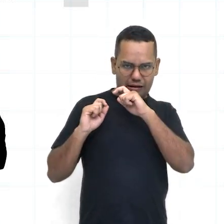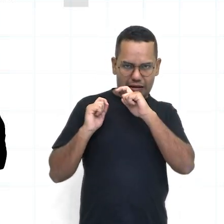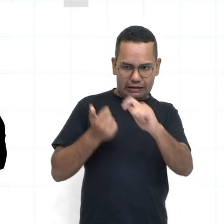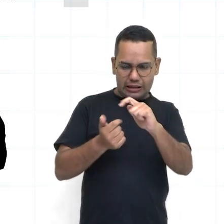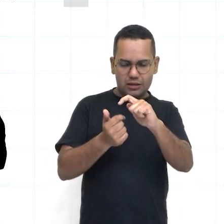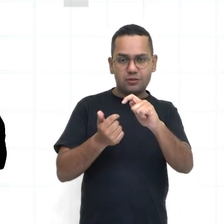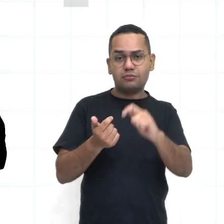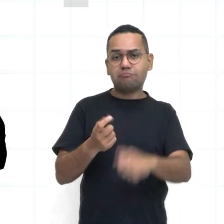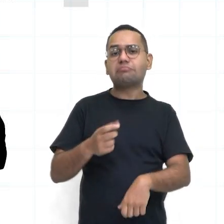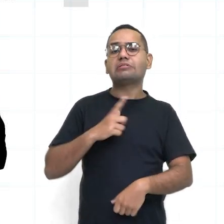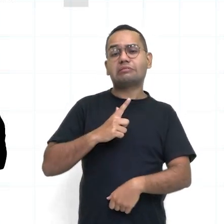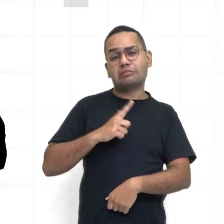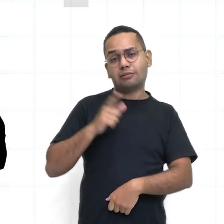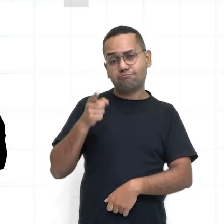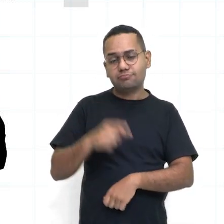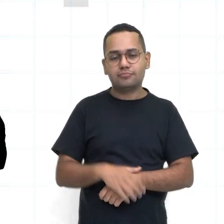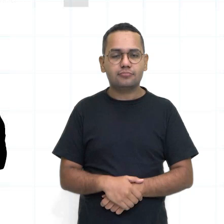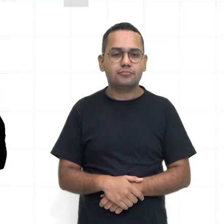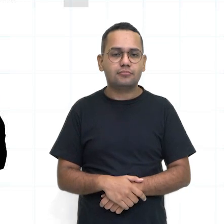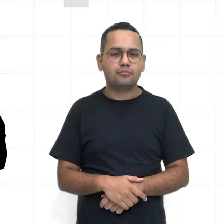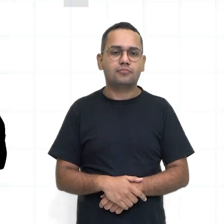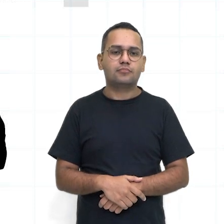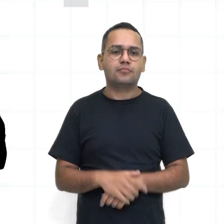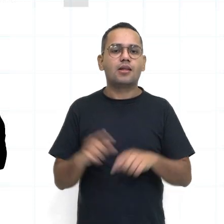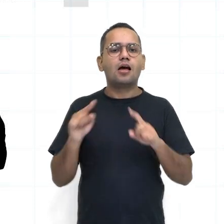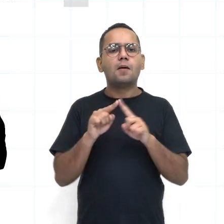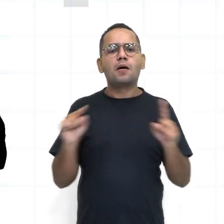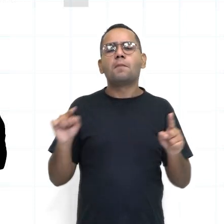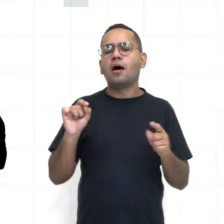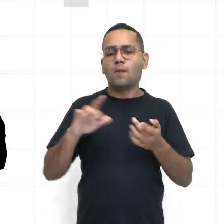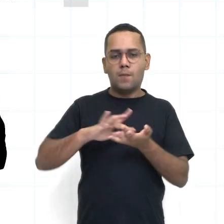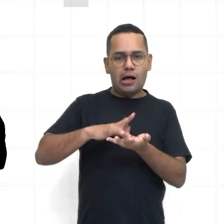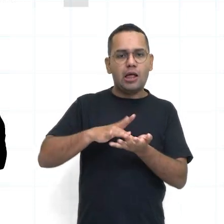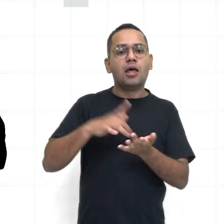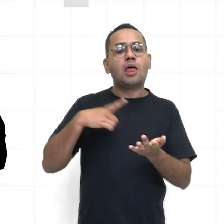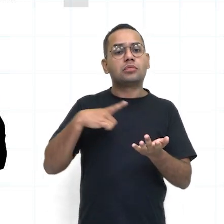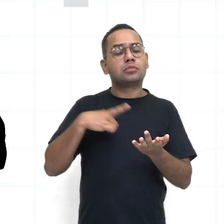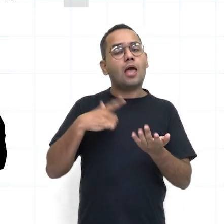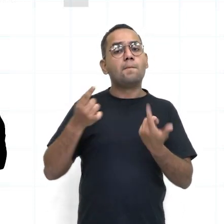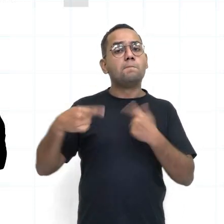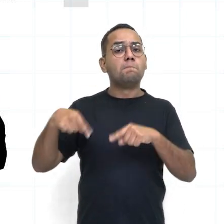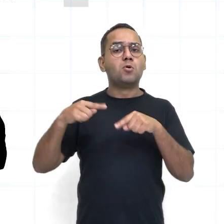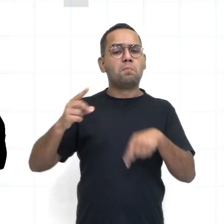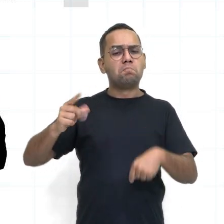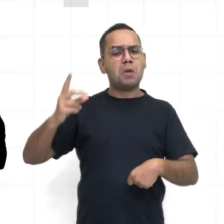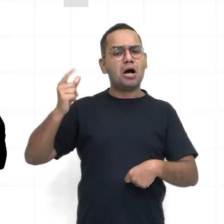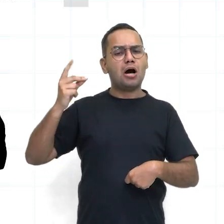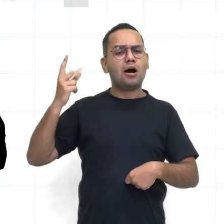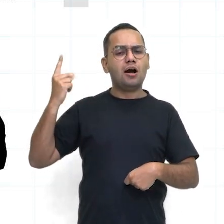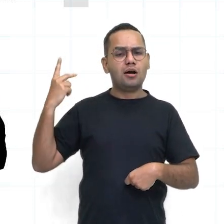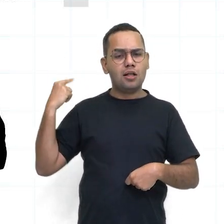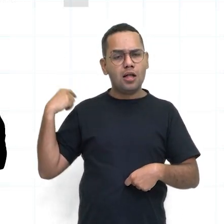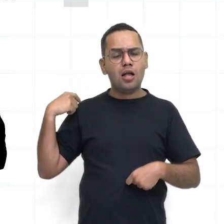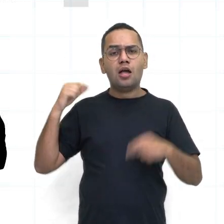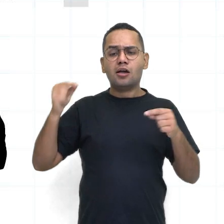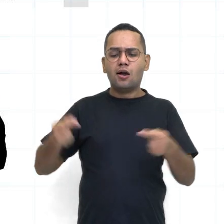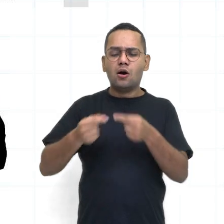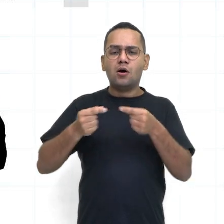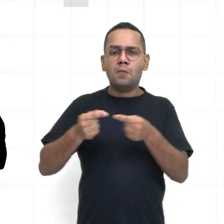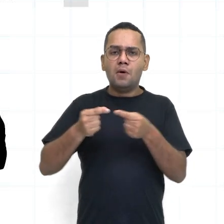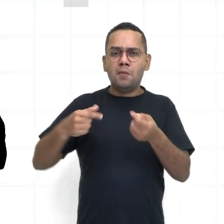Geralmente, o balé clássico é acompanhado por música erudita, muitas vezes composta especialmente para a